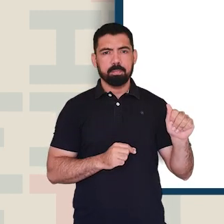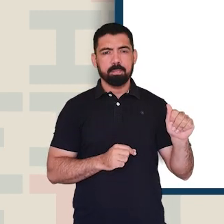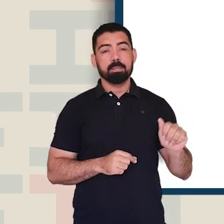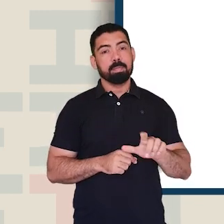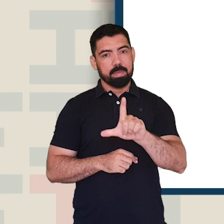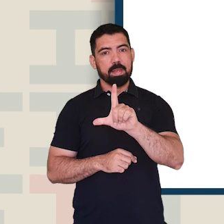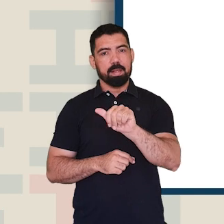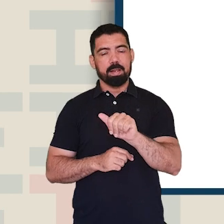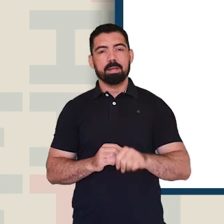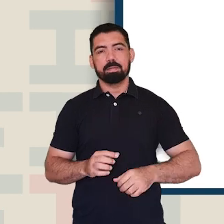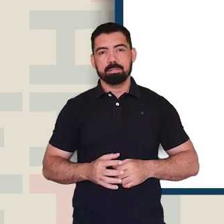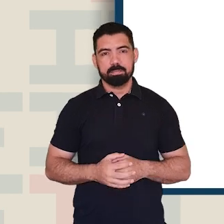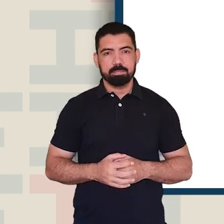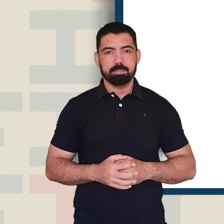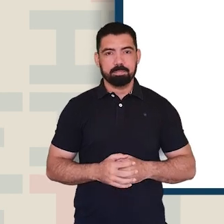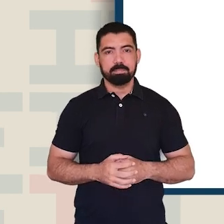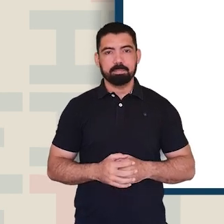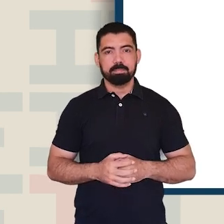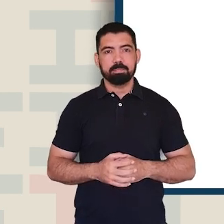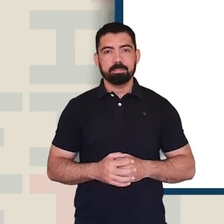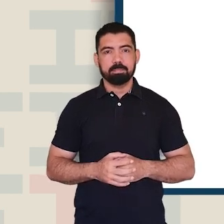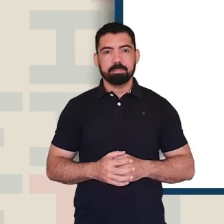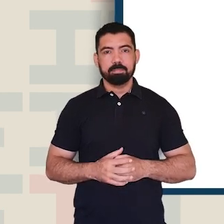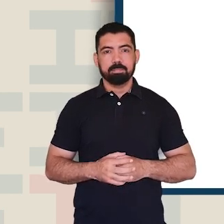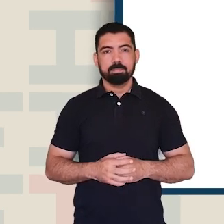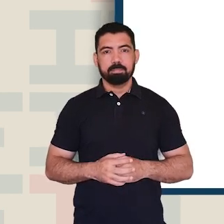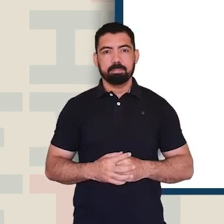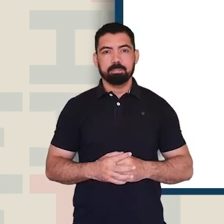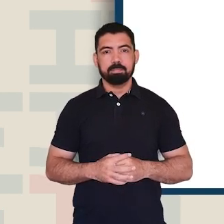A, é mais um molde,